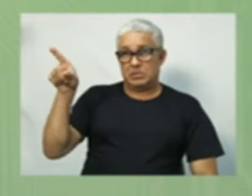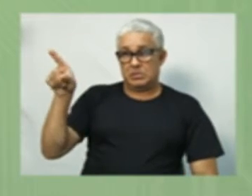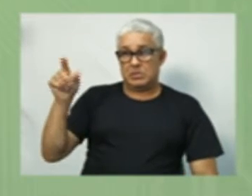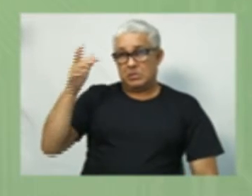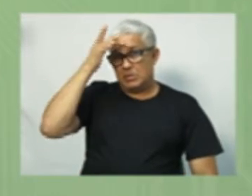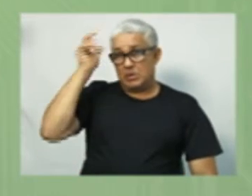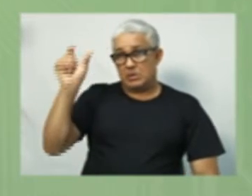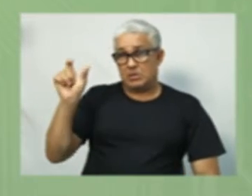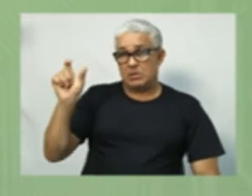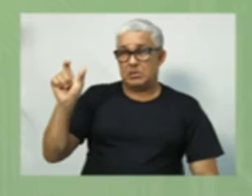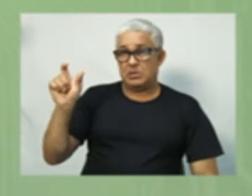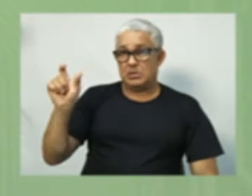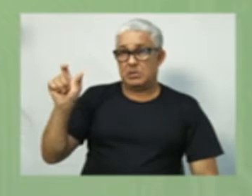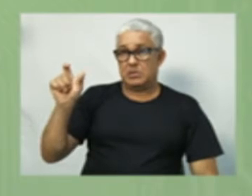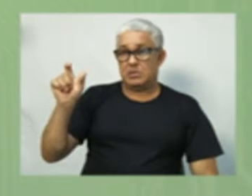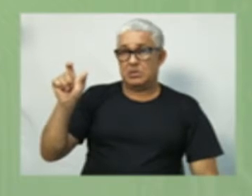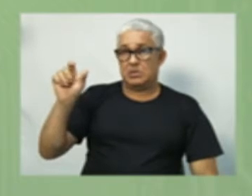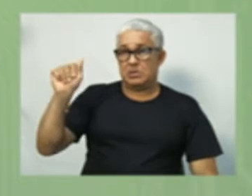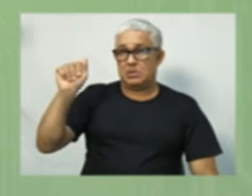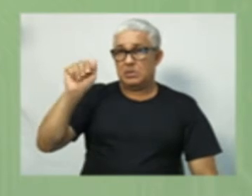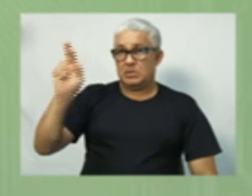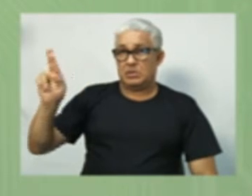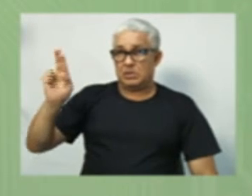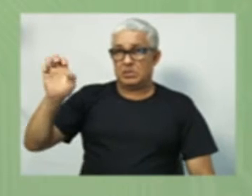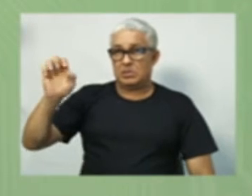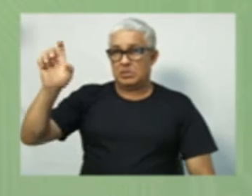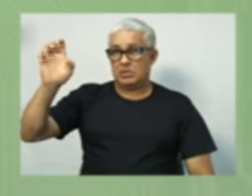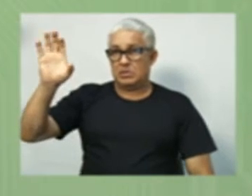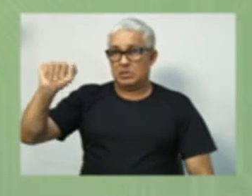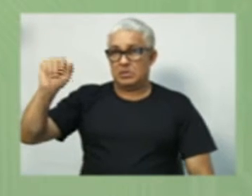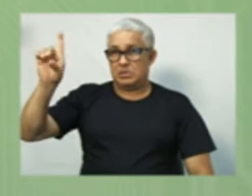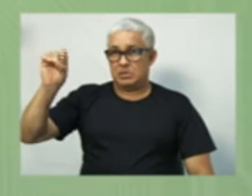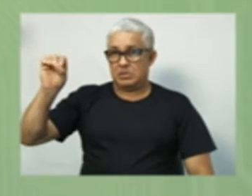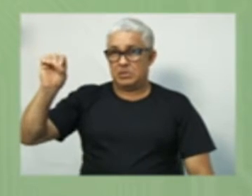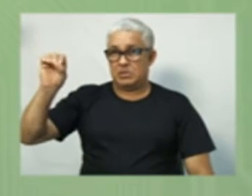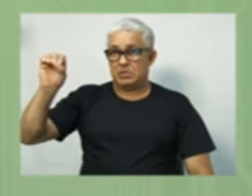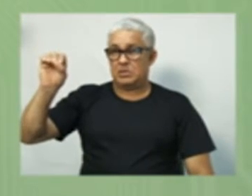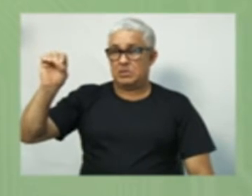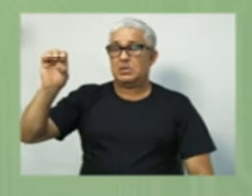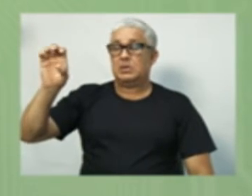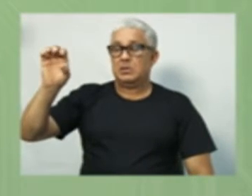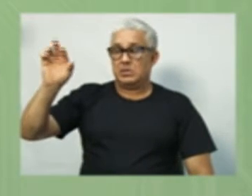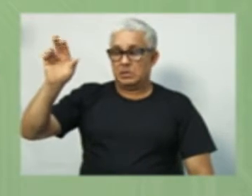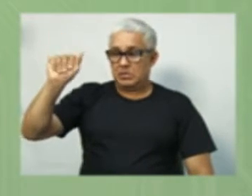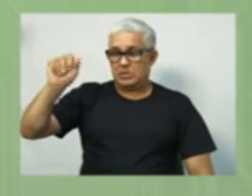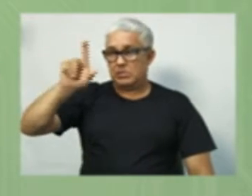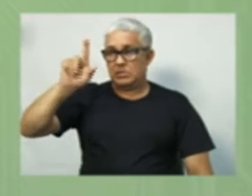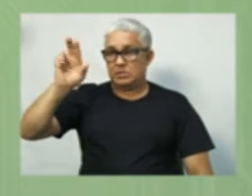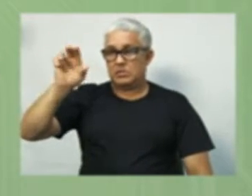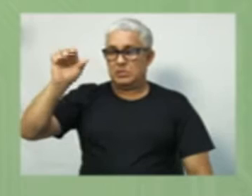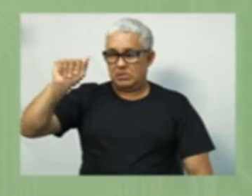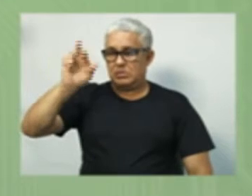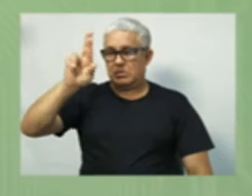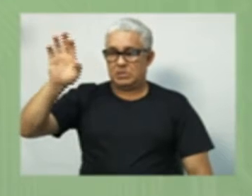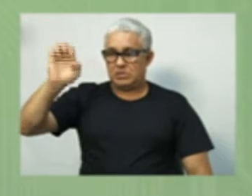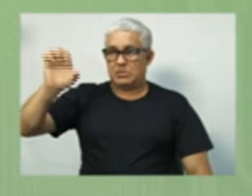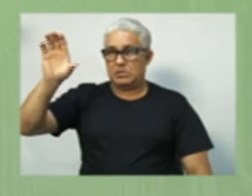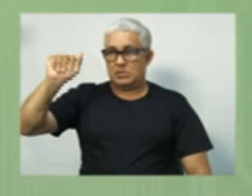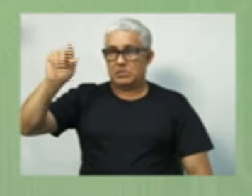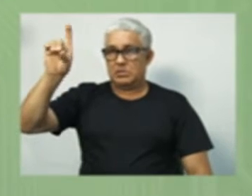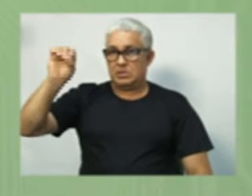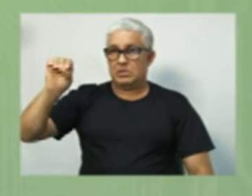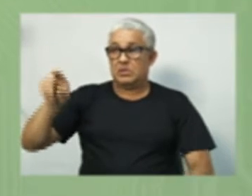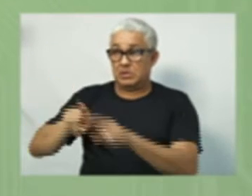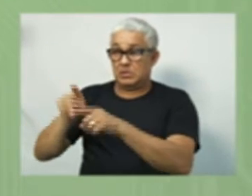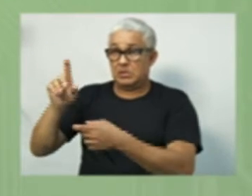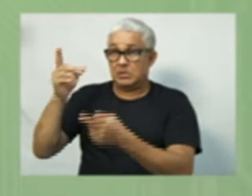dinheiro. Quem recolhe o dinheiro para pagar vai ser a mesma pessoa. Quem arrecada é quem pega o dinheiro e